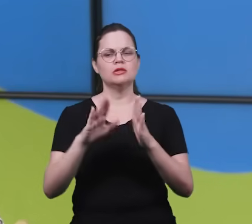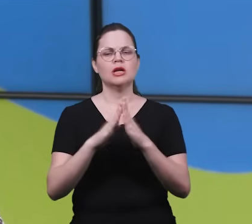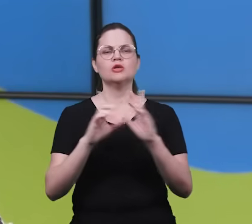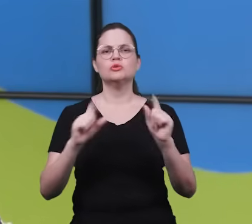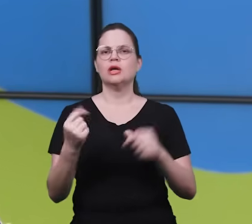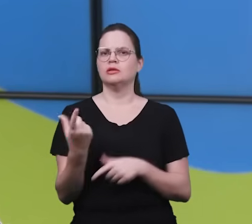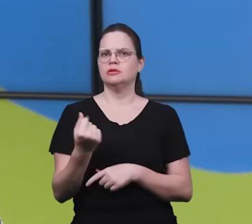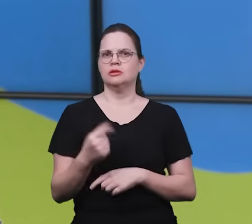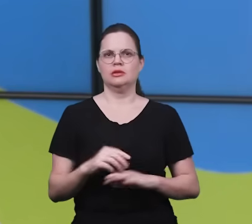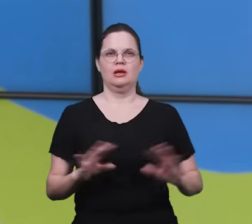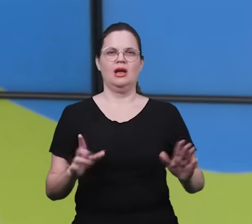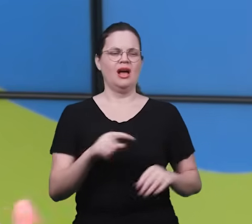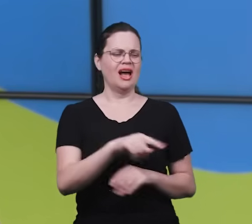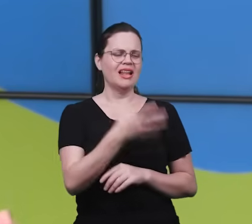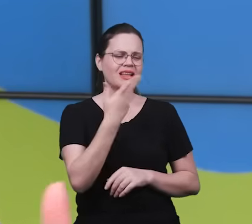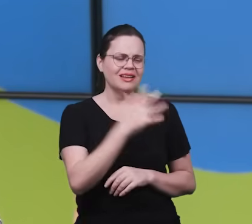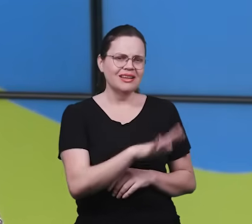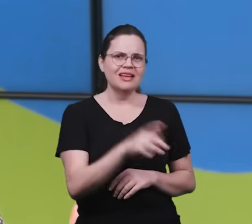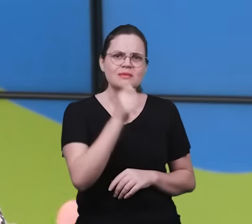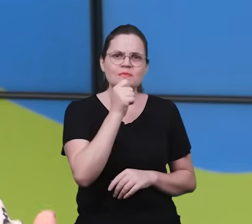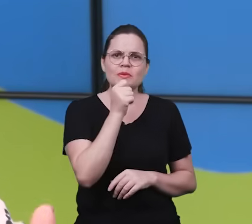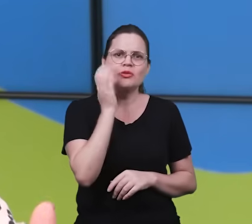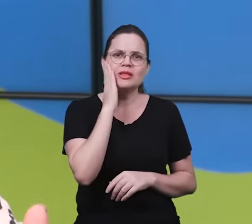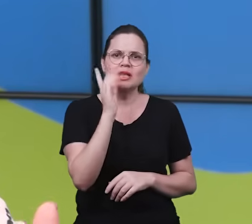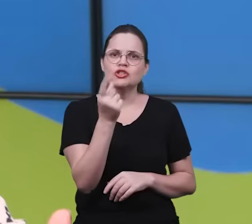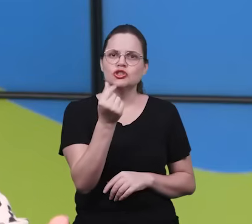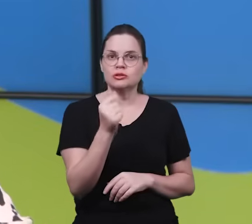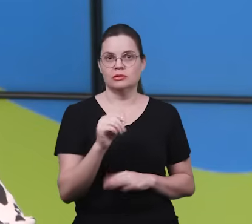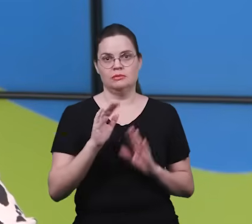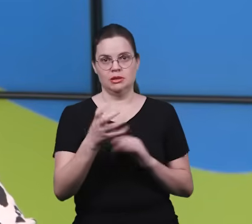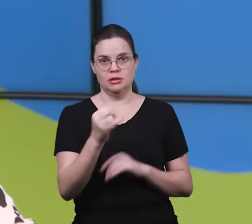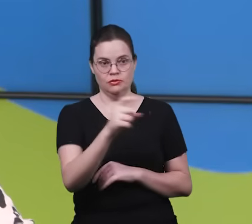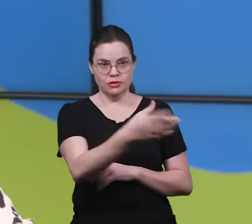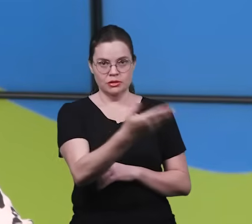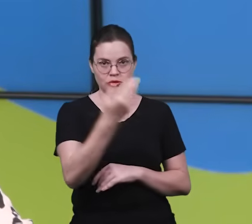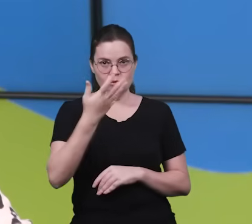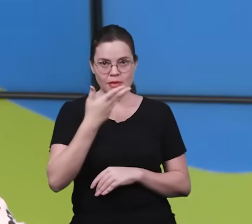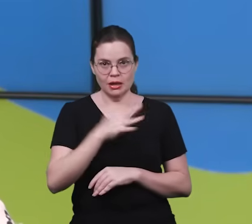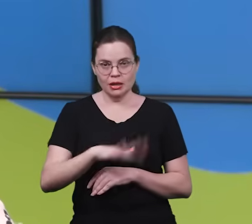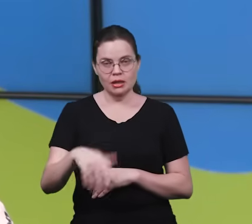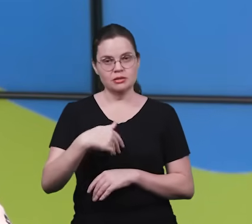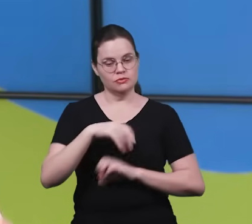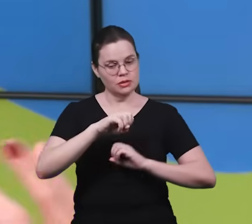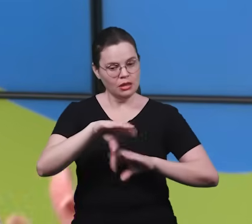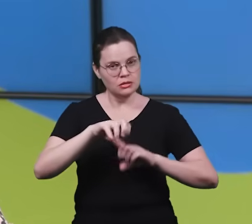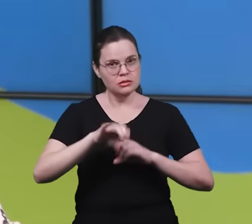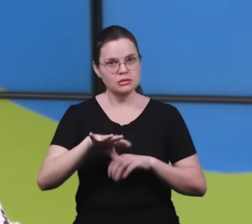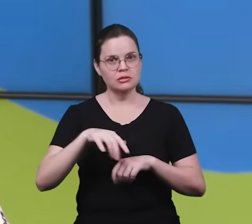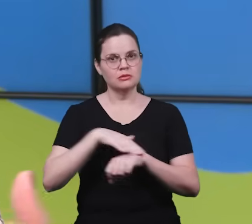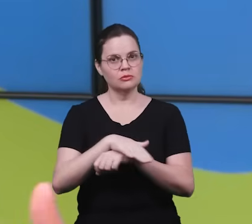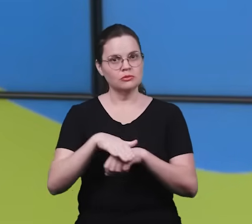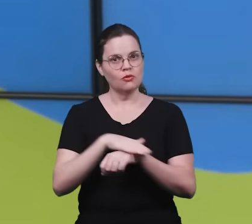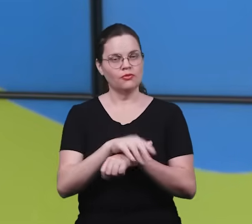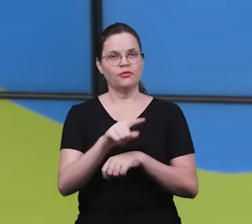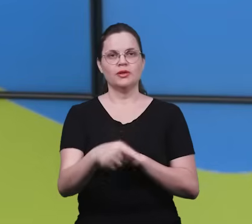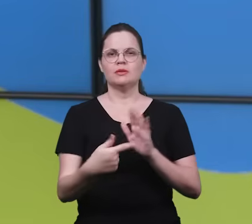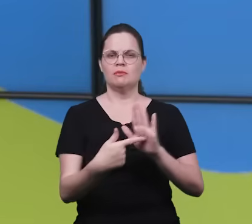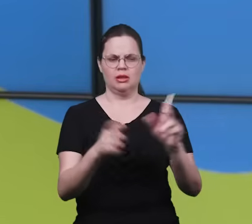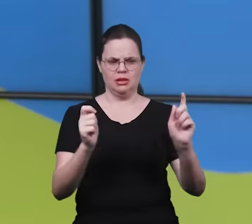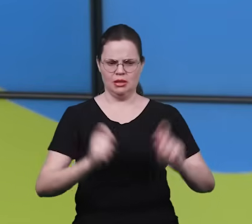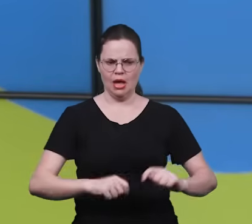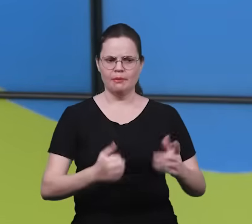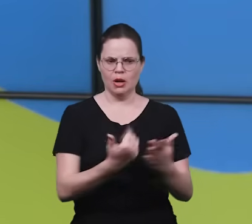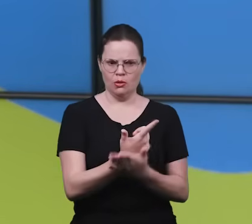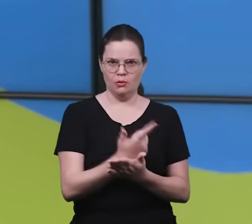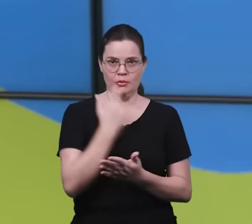é tão pequeno, ainda não entende do dinheiro. Mas quando você traz essa criança e você participa para ela o que é possível